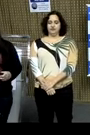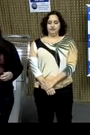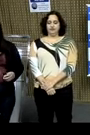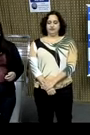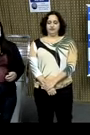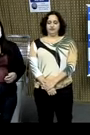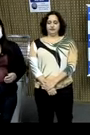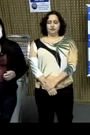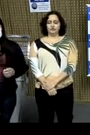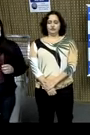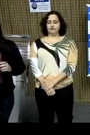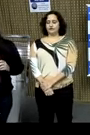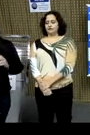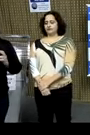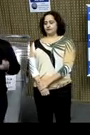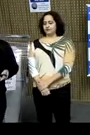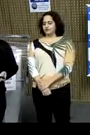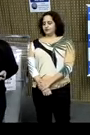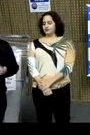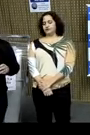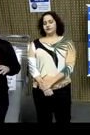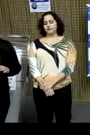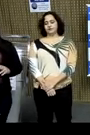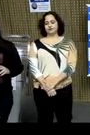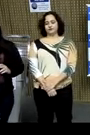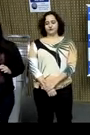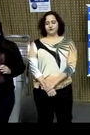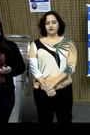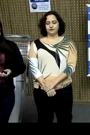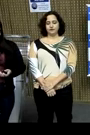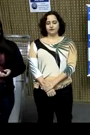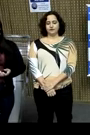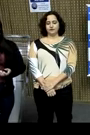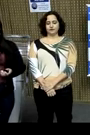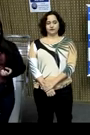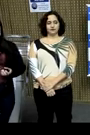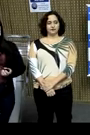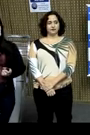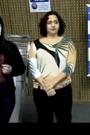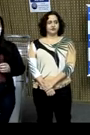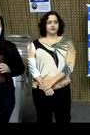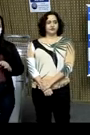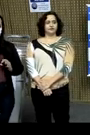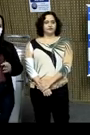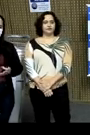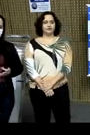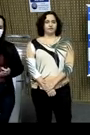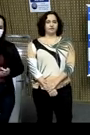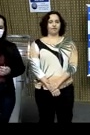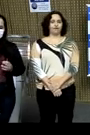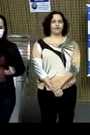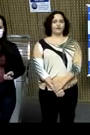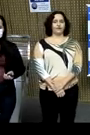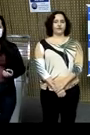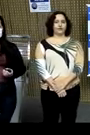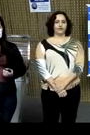de 2021. A proporção de gestantes com pelo menos 6 consultas de pré-natal realizadas, sendo que a primeira